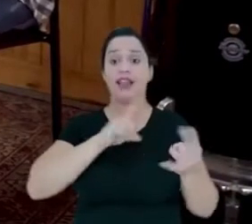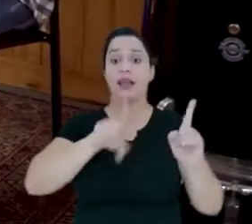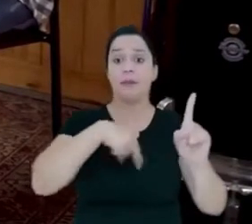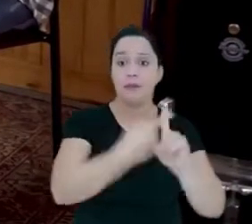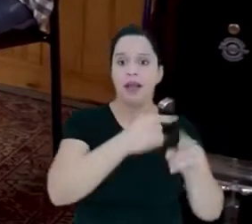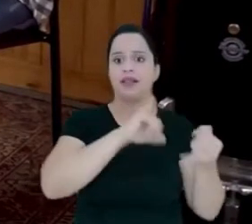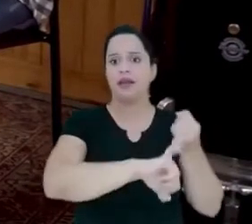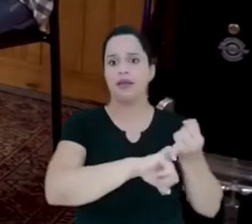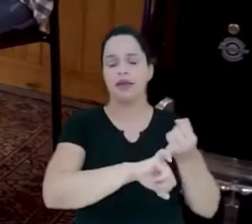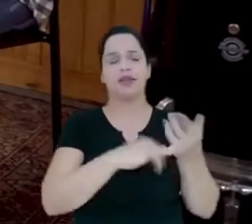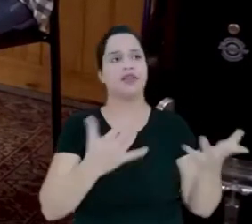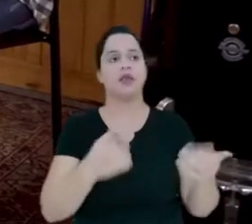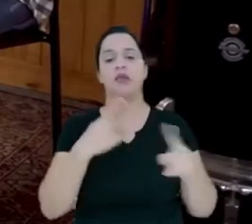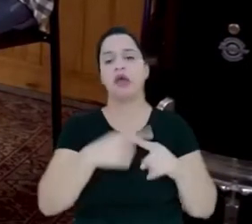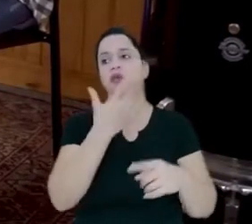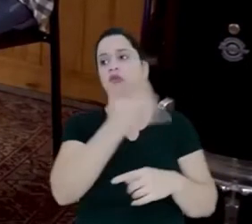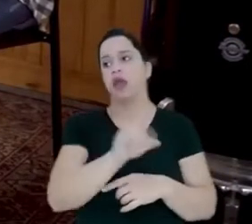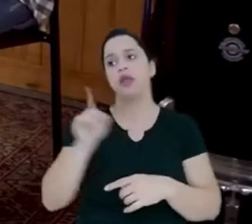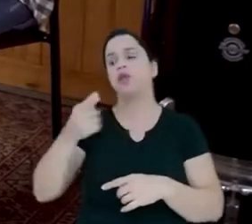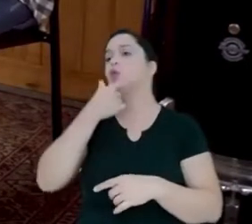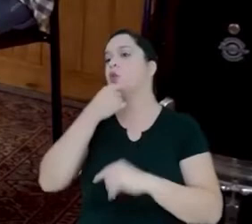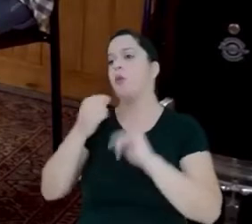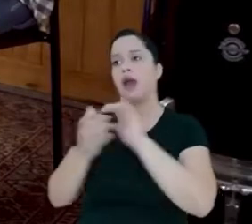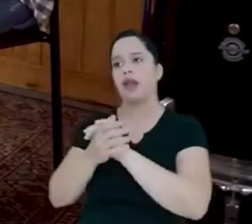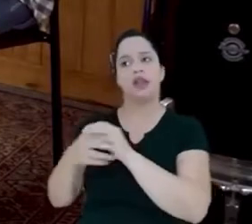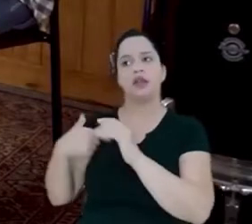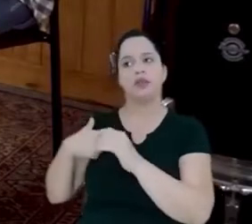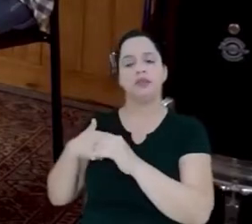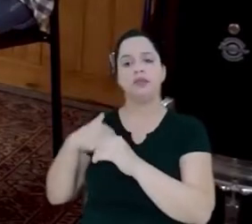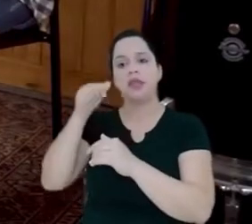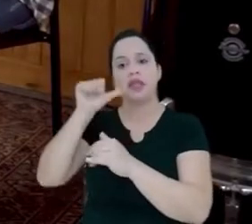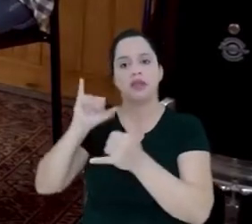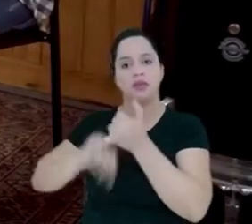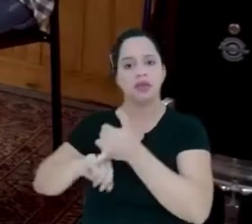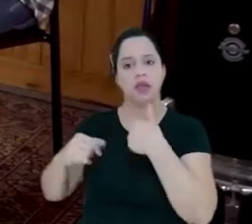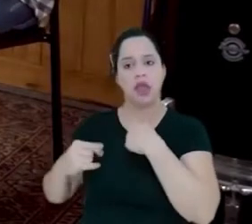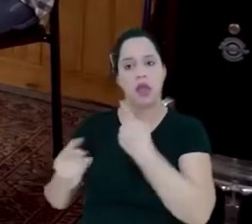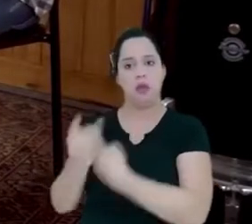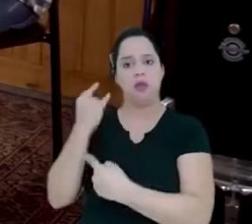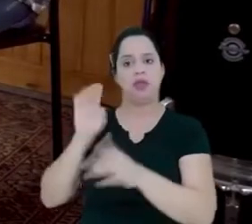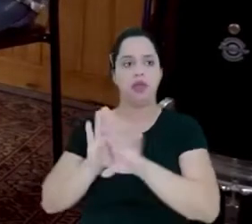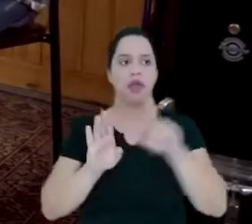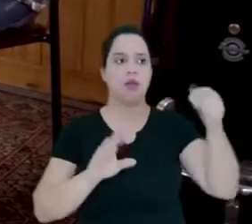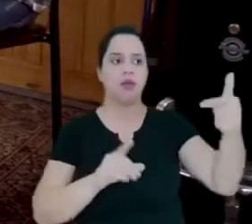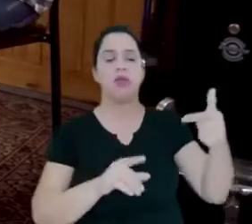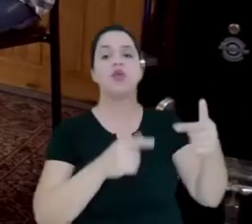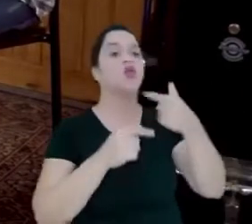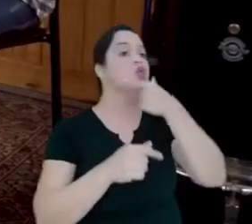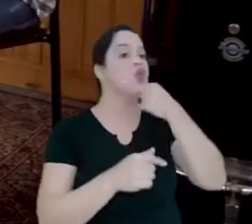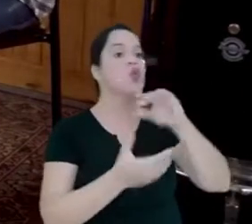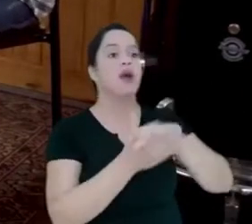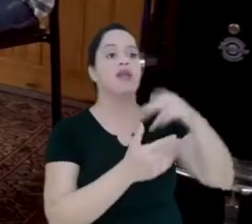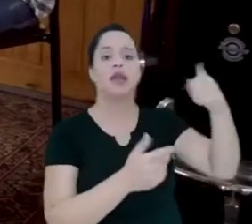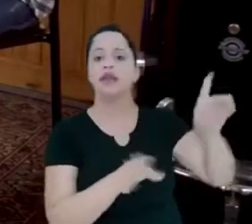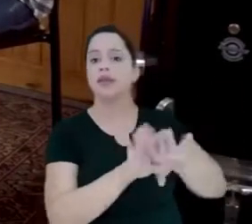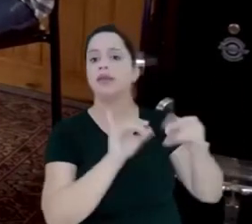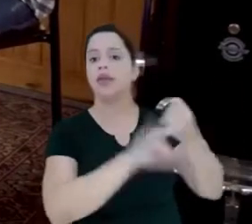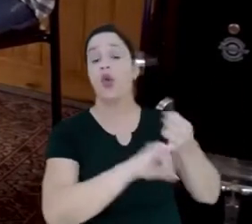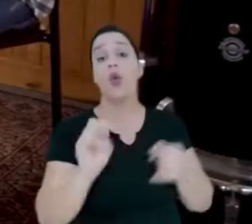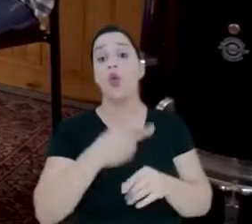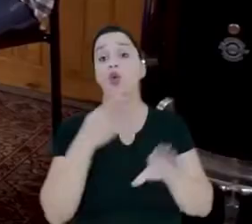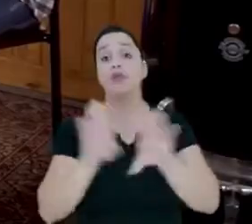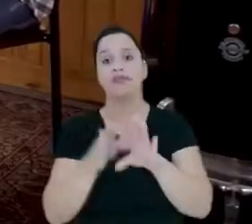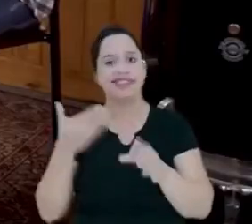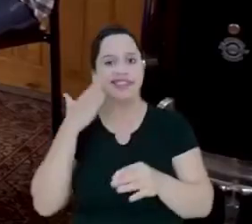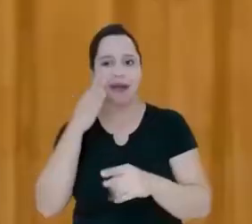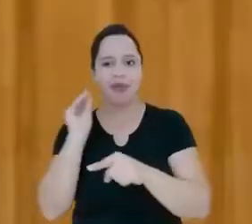minha esposa, porque minha esposa eu sei que ela não me trai, o marido dela também eu sei que não dá. Tô preocupado com a minha amante. Tô preocupado com a amante, Isso é maravilhoso. Ou então eu sustento